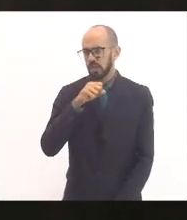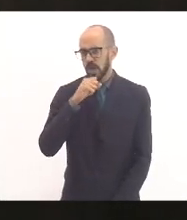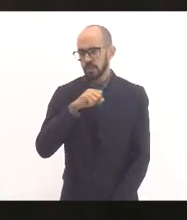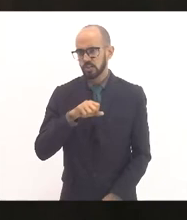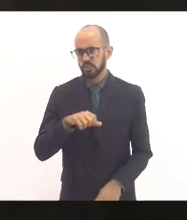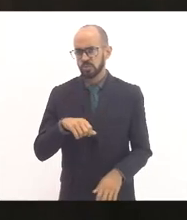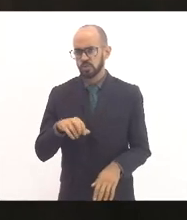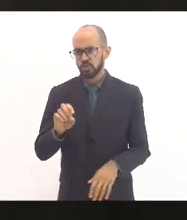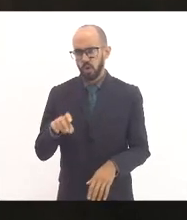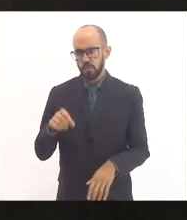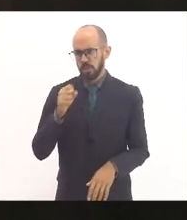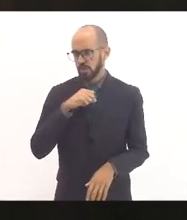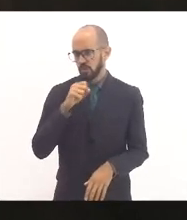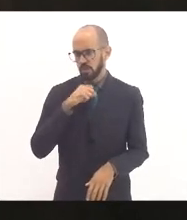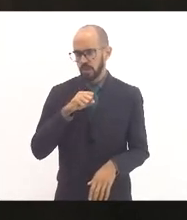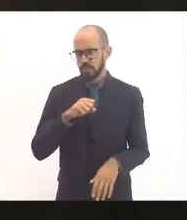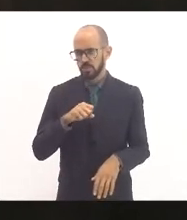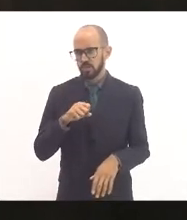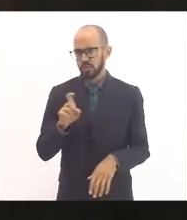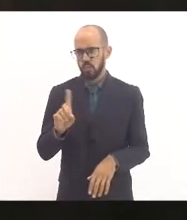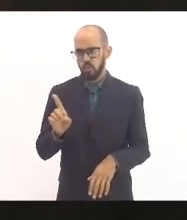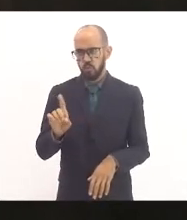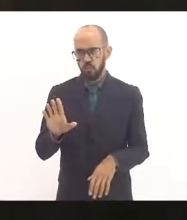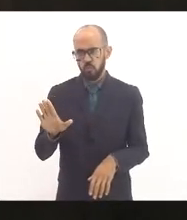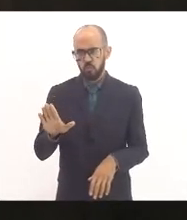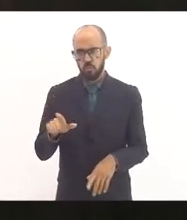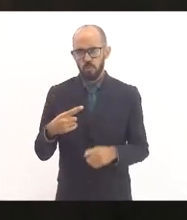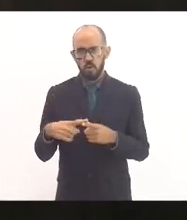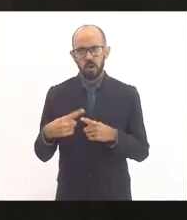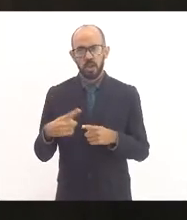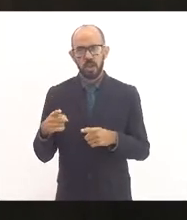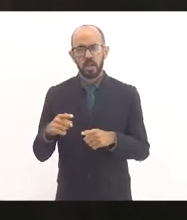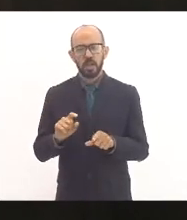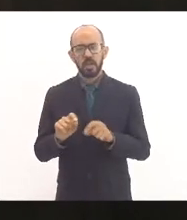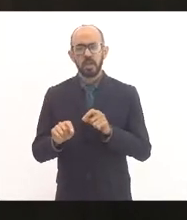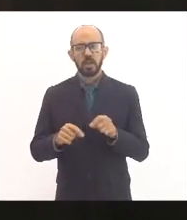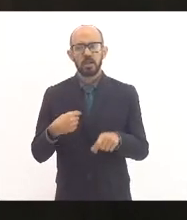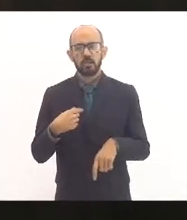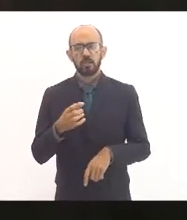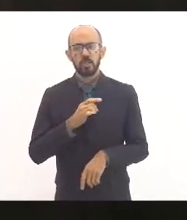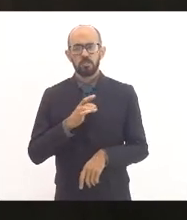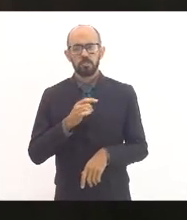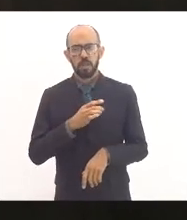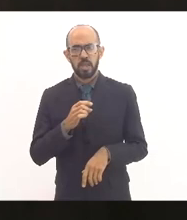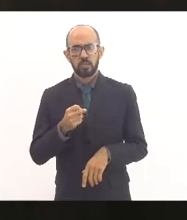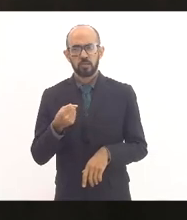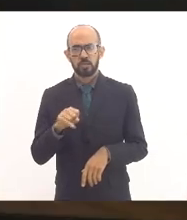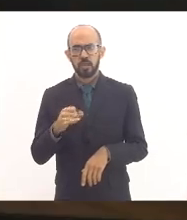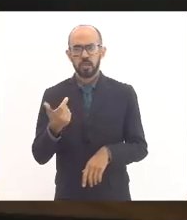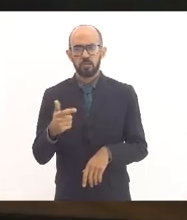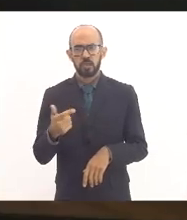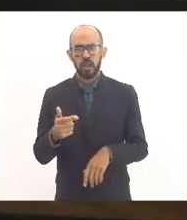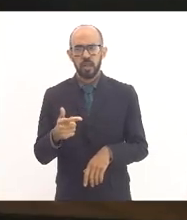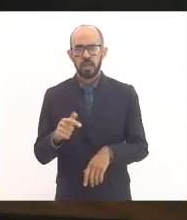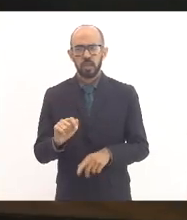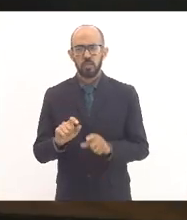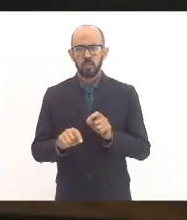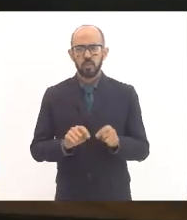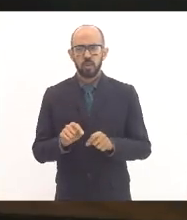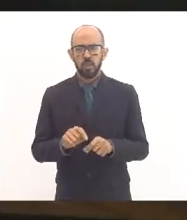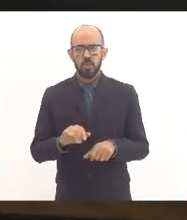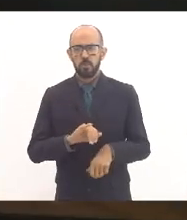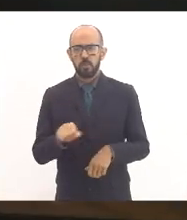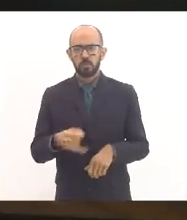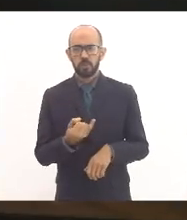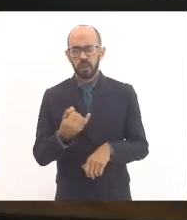só por antiguidade sobra Ah entendi porque eu fico com medo também de não ter um pedacinho para o cara que você